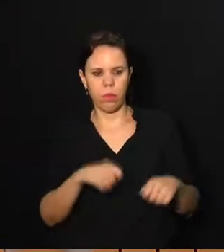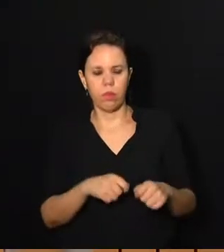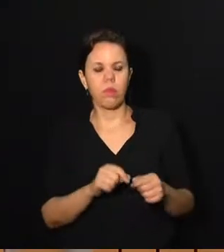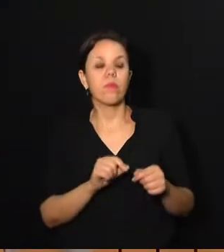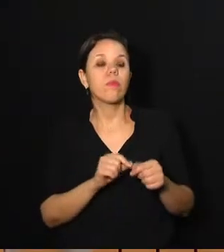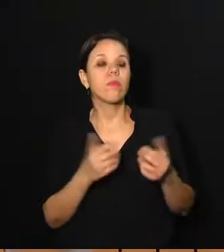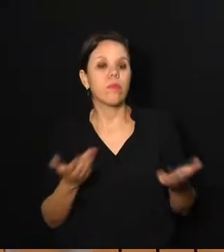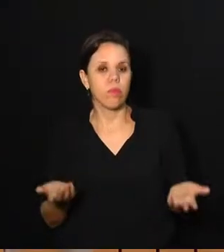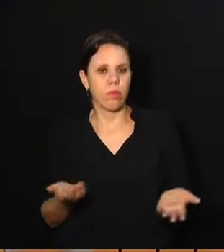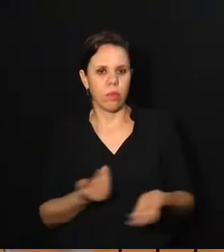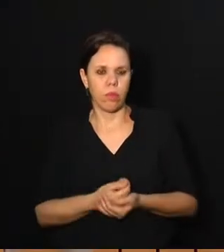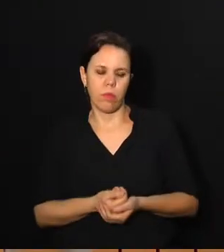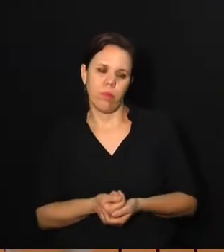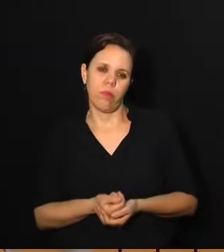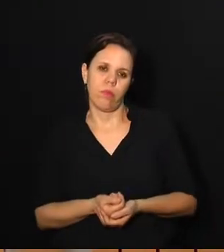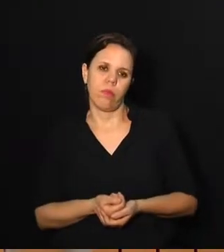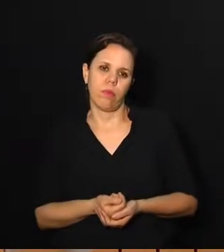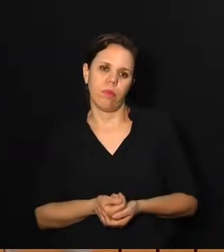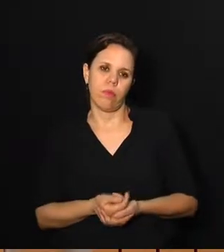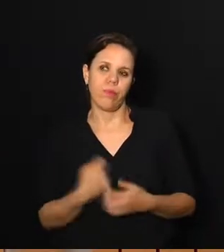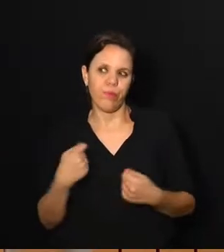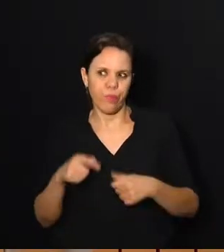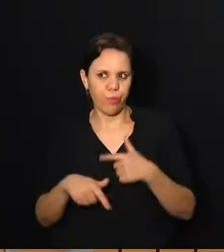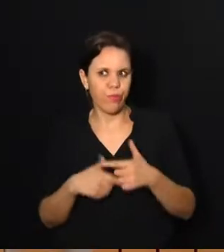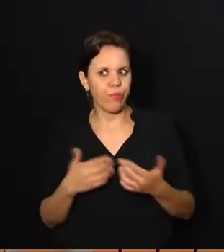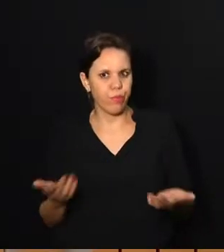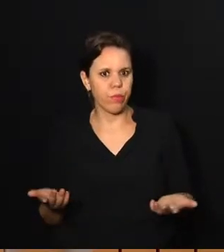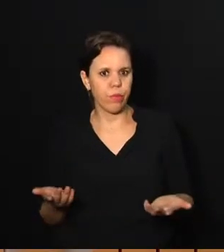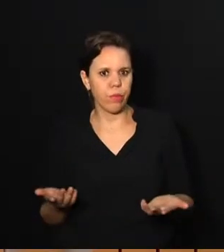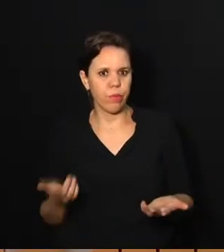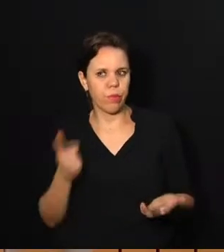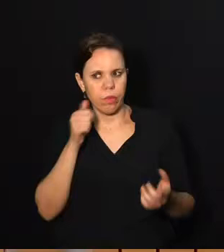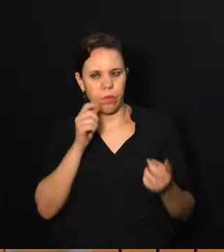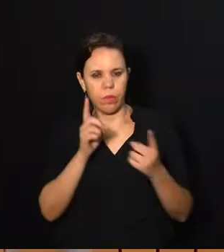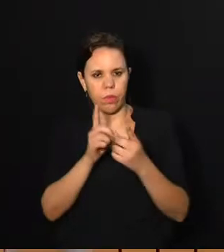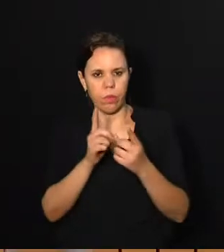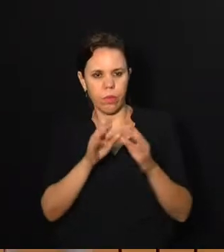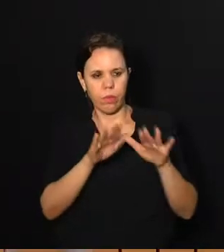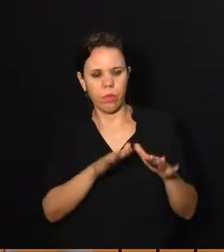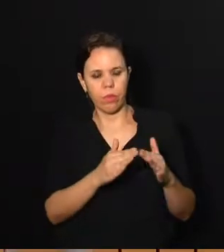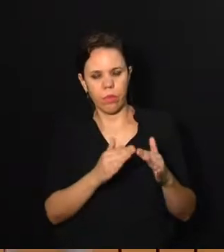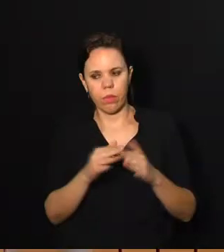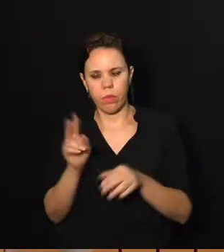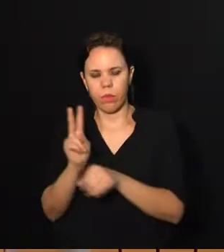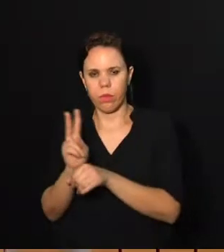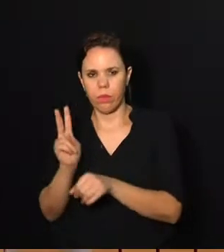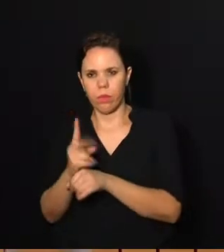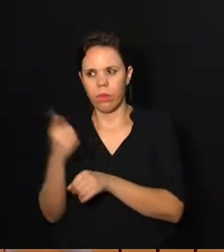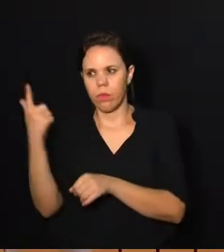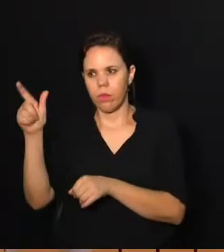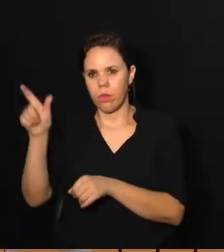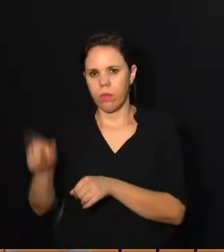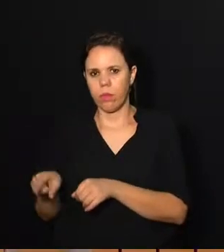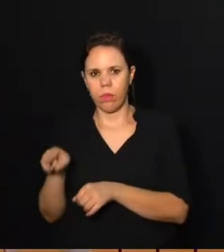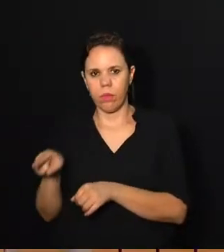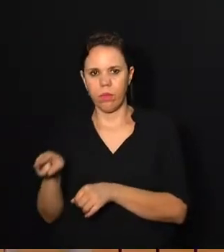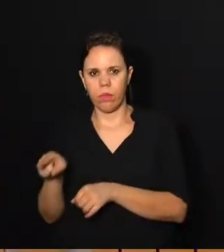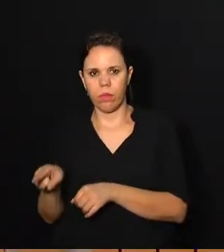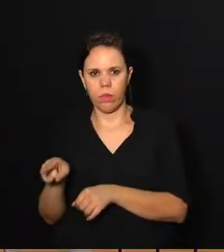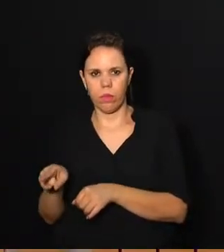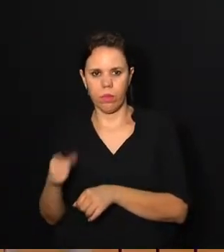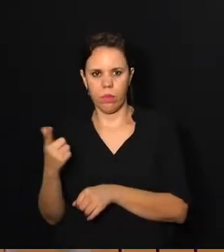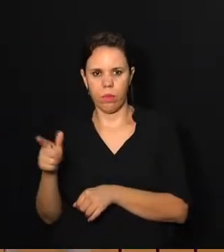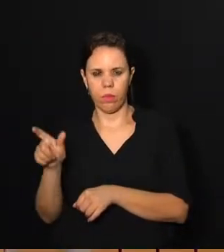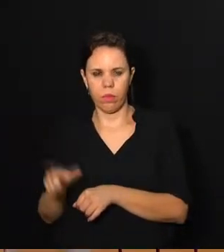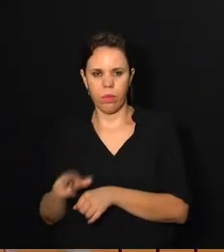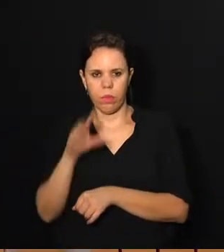que seria? Eu tenho que trabalhar. Minha esposa fica em casa, cuida deles, com a ajuda de uma